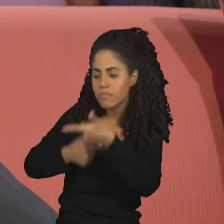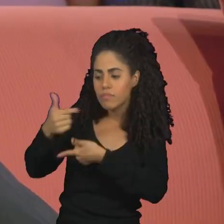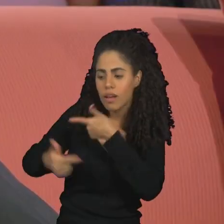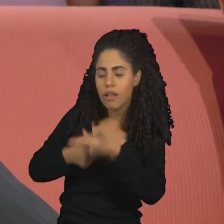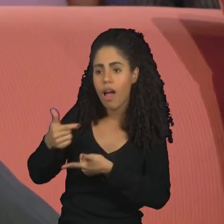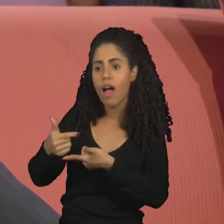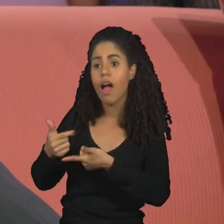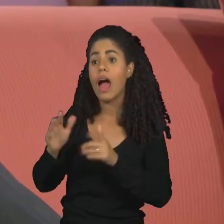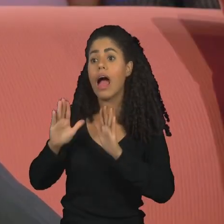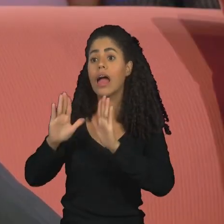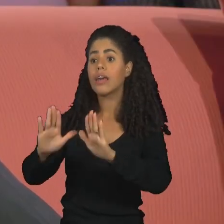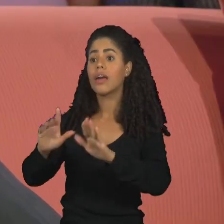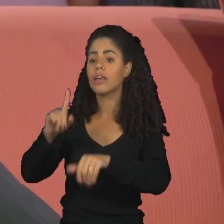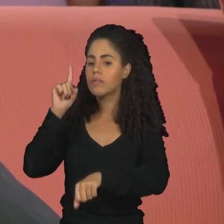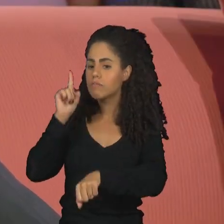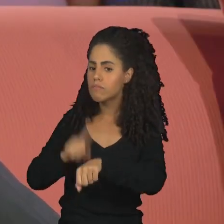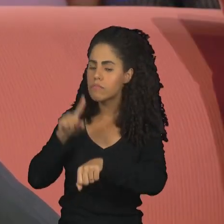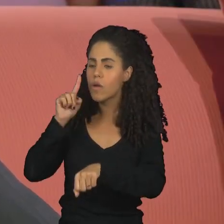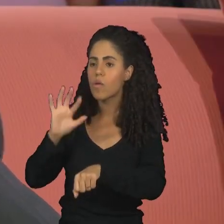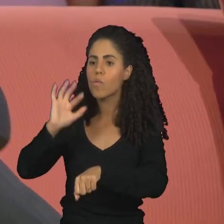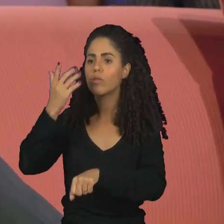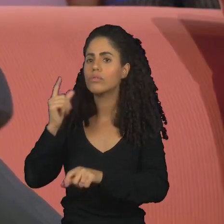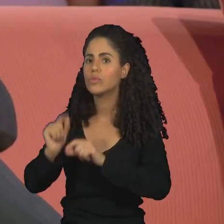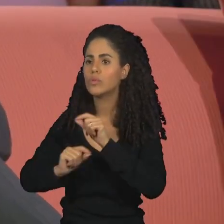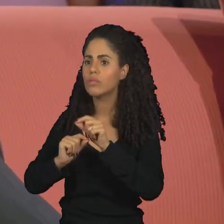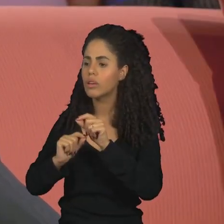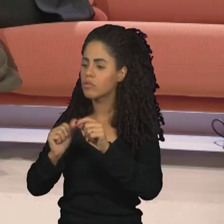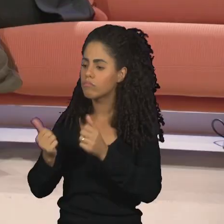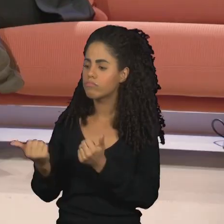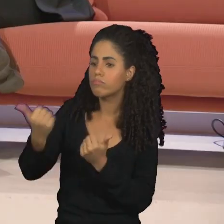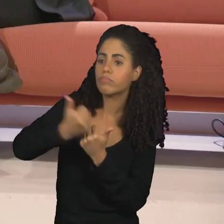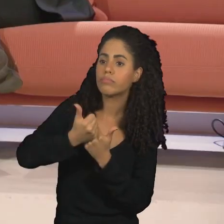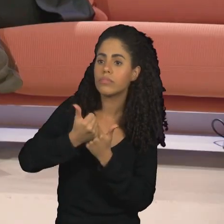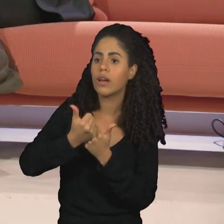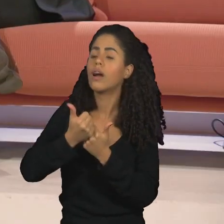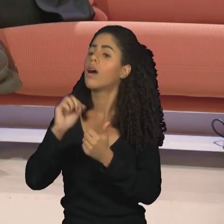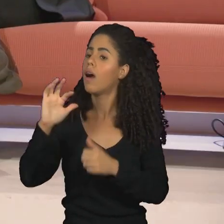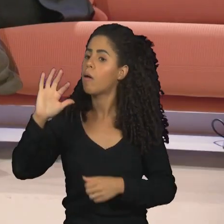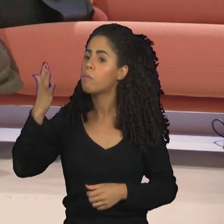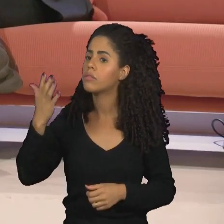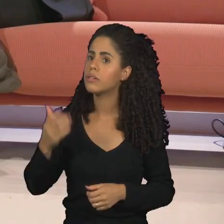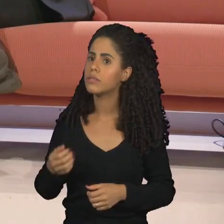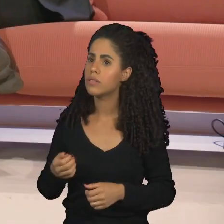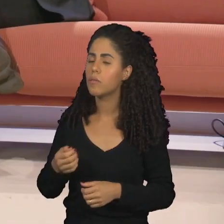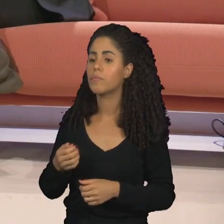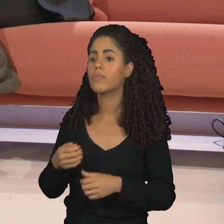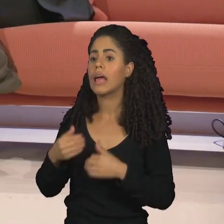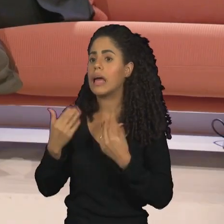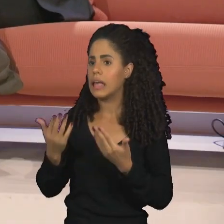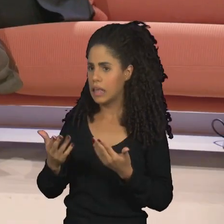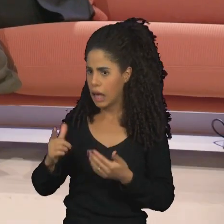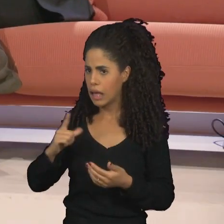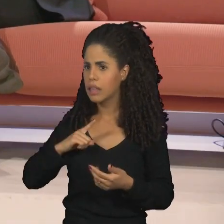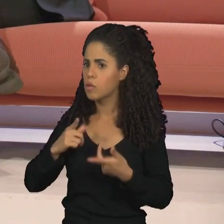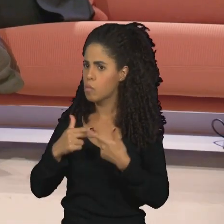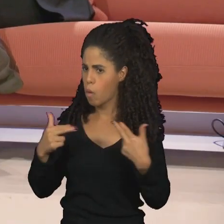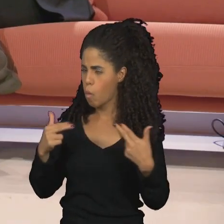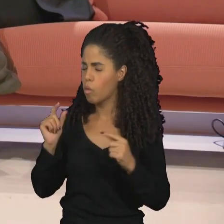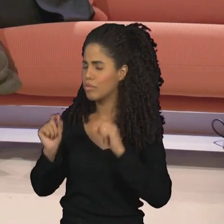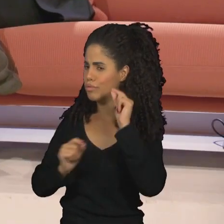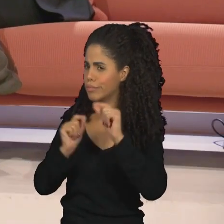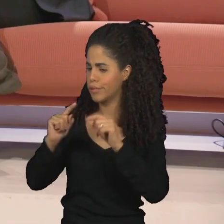apareceu o momento de uma troca, substituição, né? E aí tem umas coisas muito próprias dos jesuítas